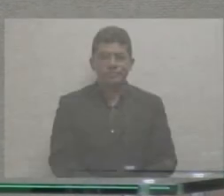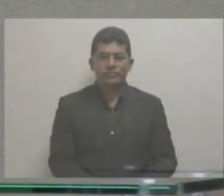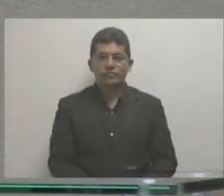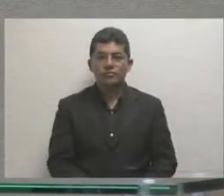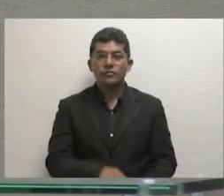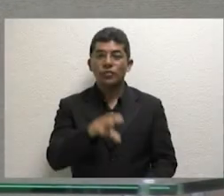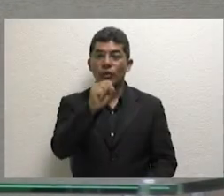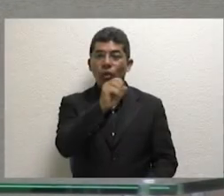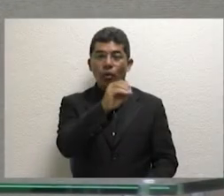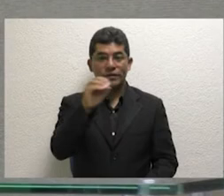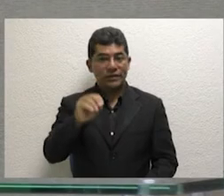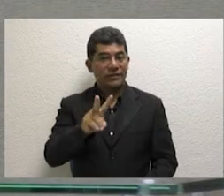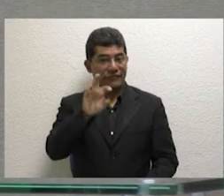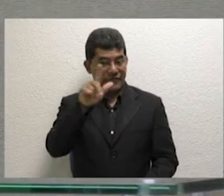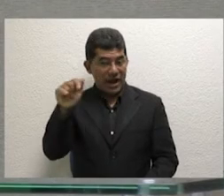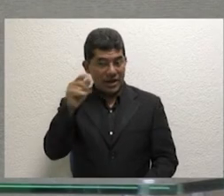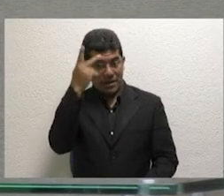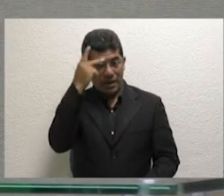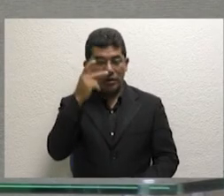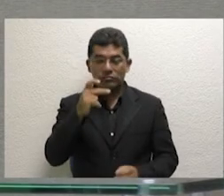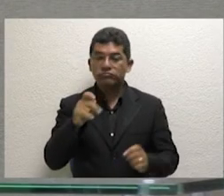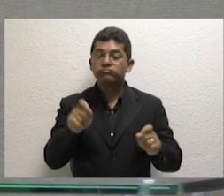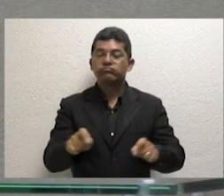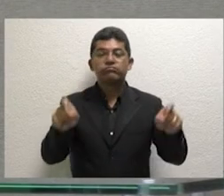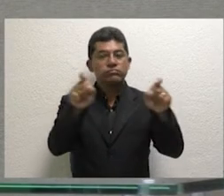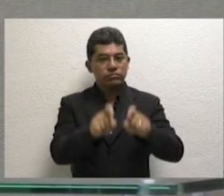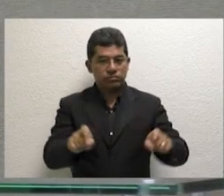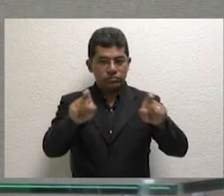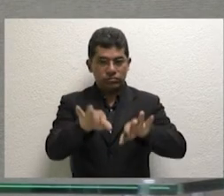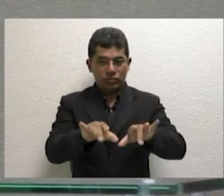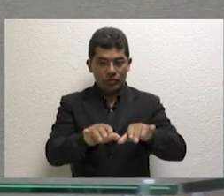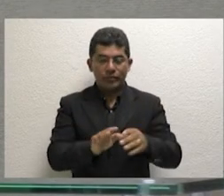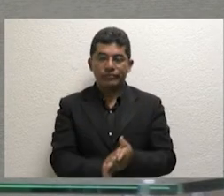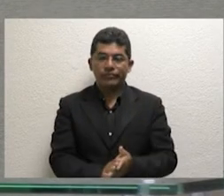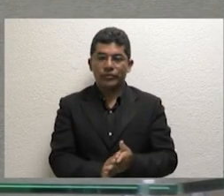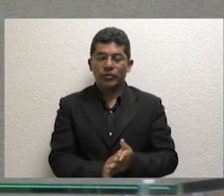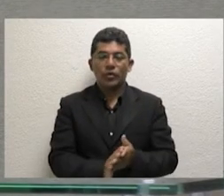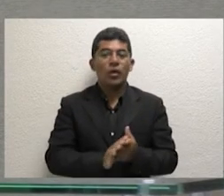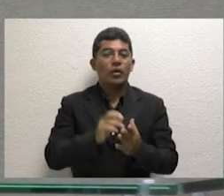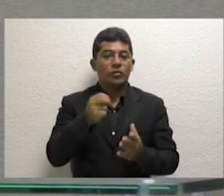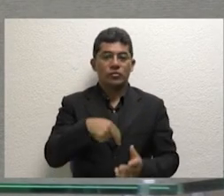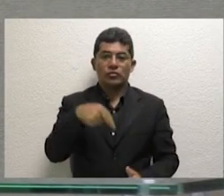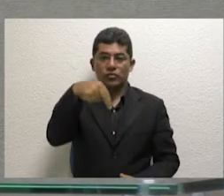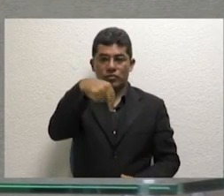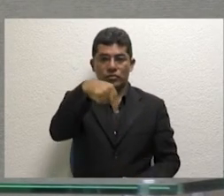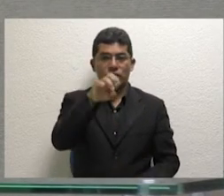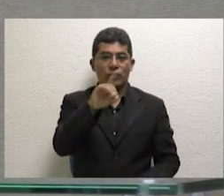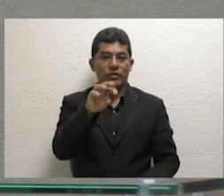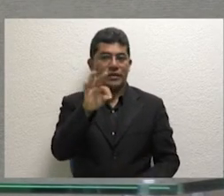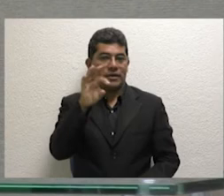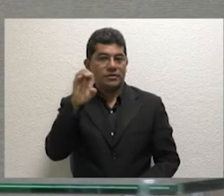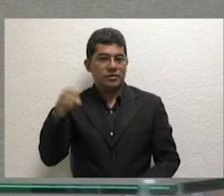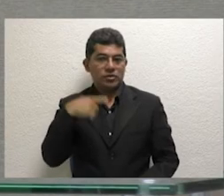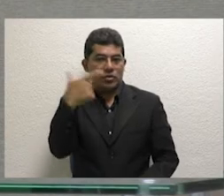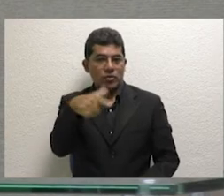vagas são para programadores no Nordeste não tem 800